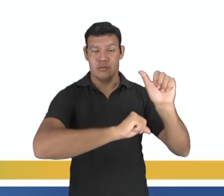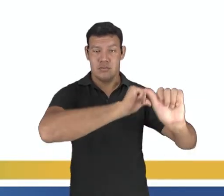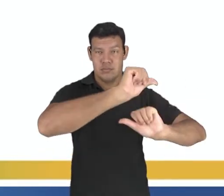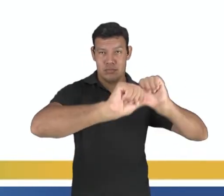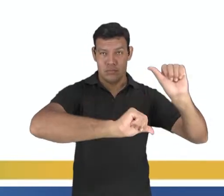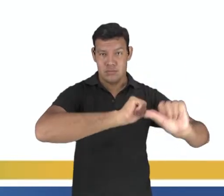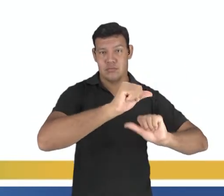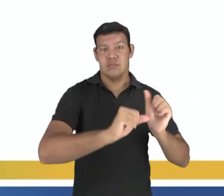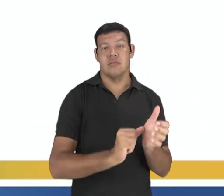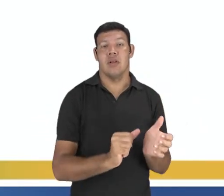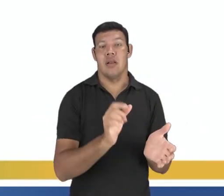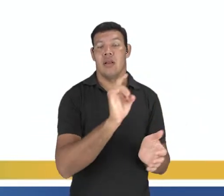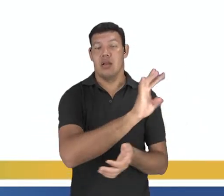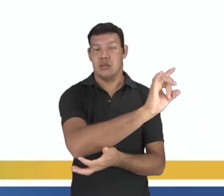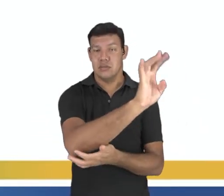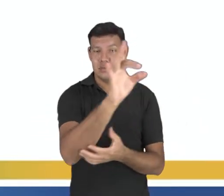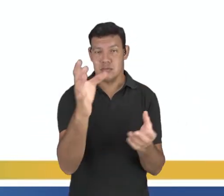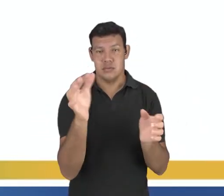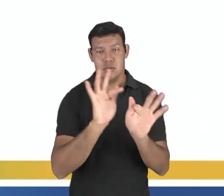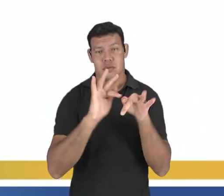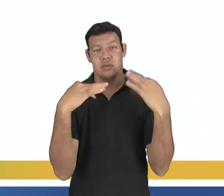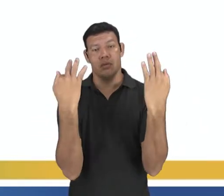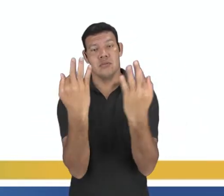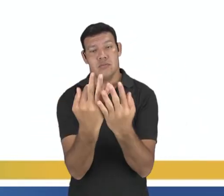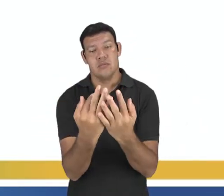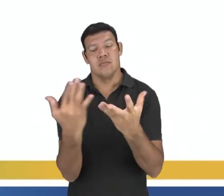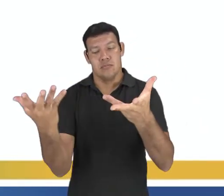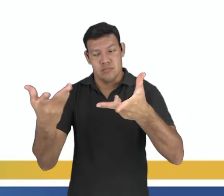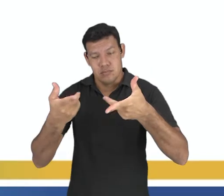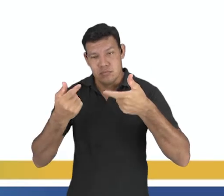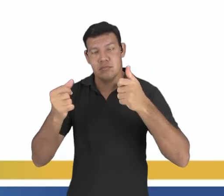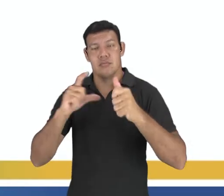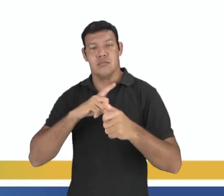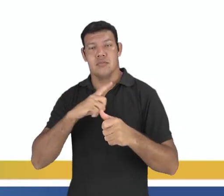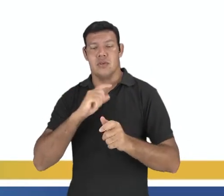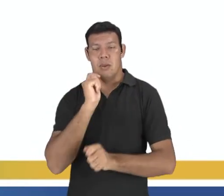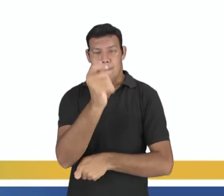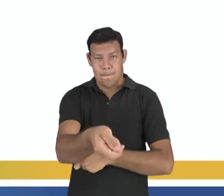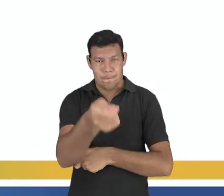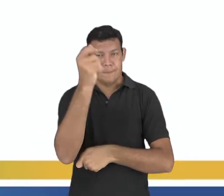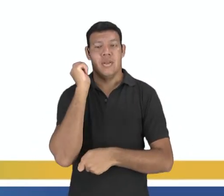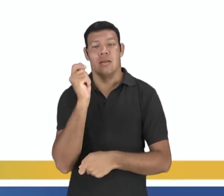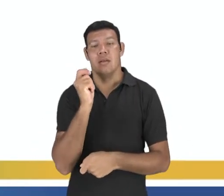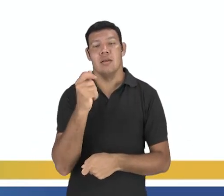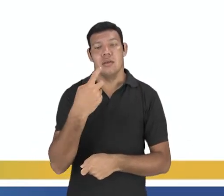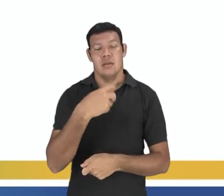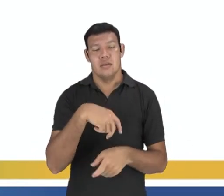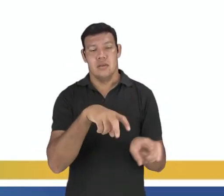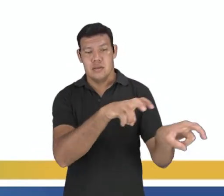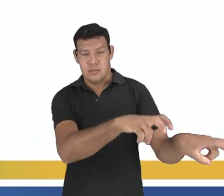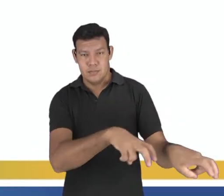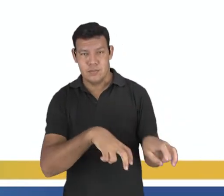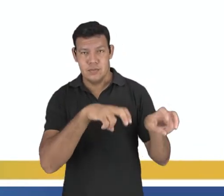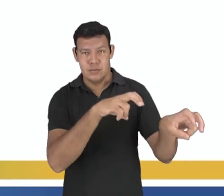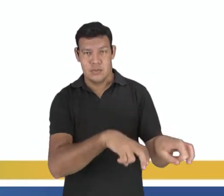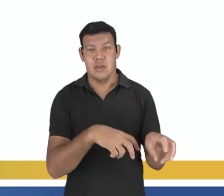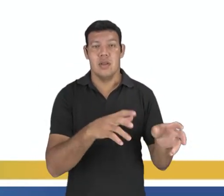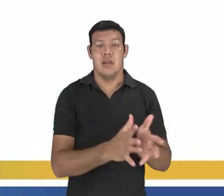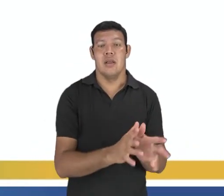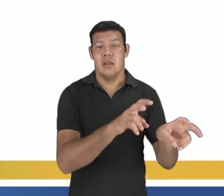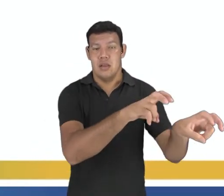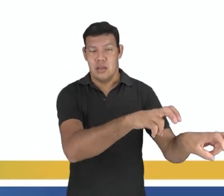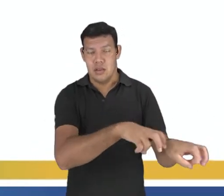trocas. Cada família possuía uma determinada habilidade, a pesca, a agricultura, a pecuária e etc.